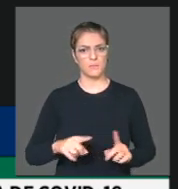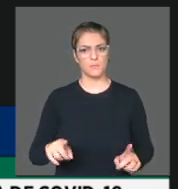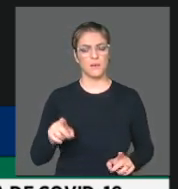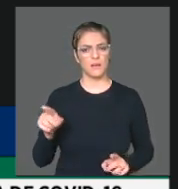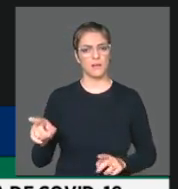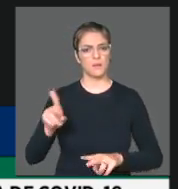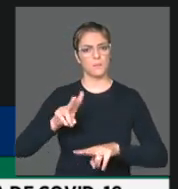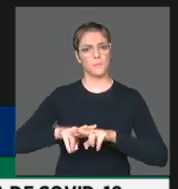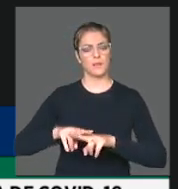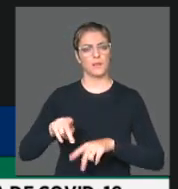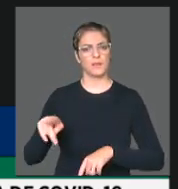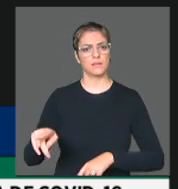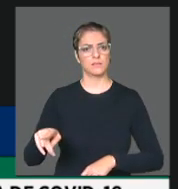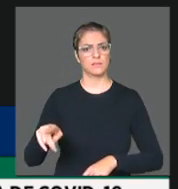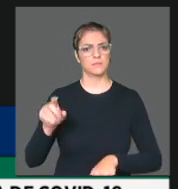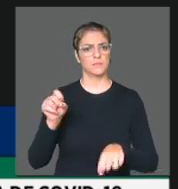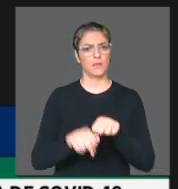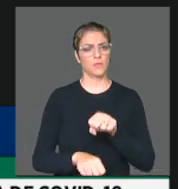por homicídio,